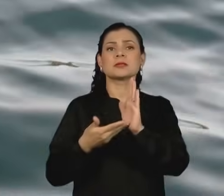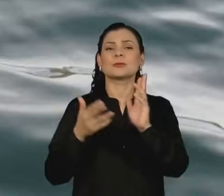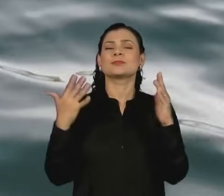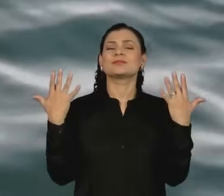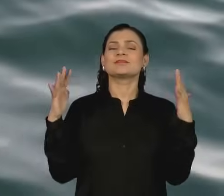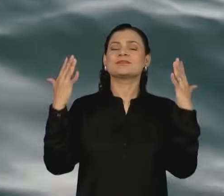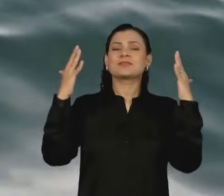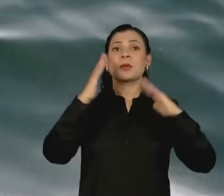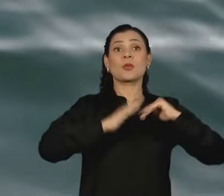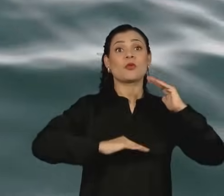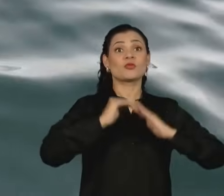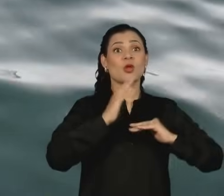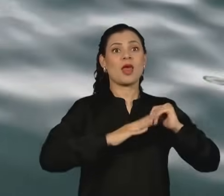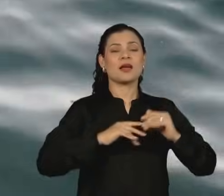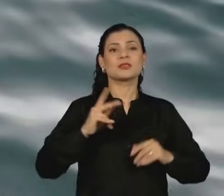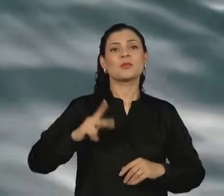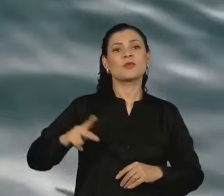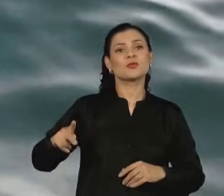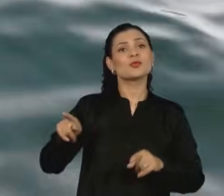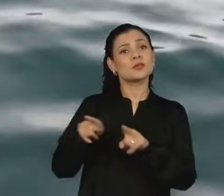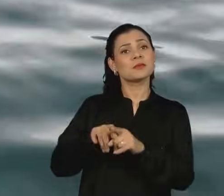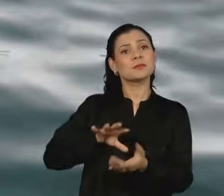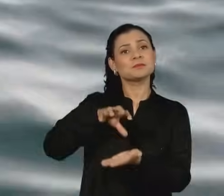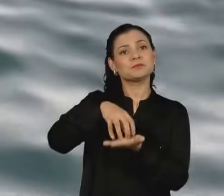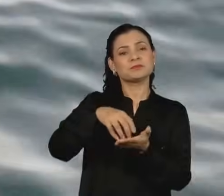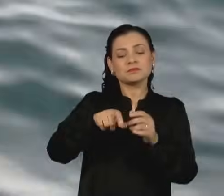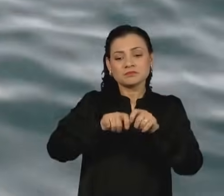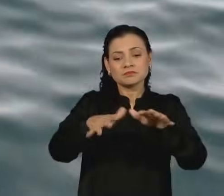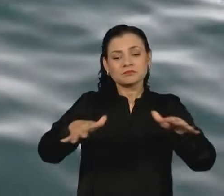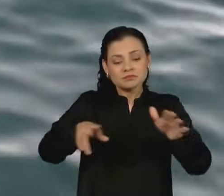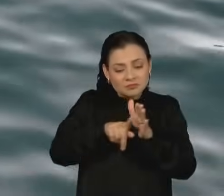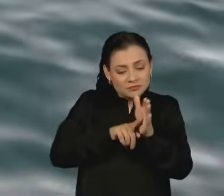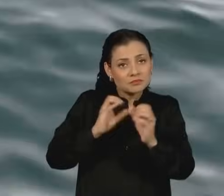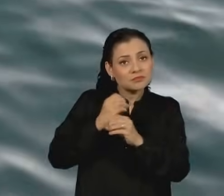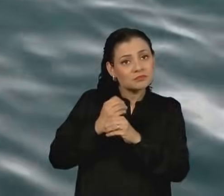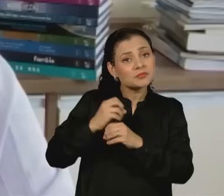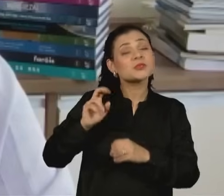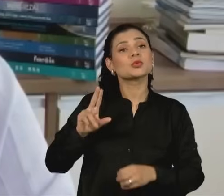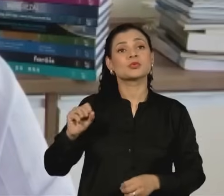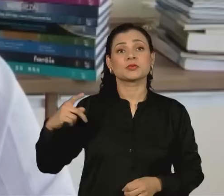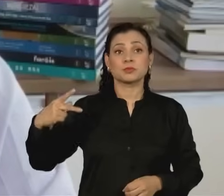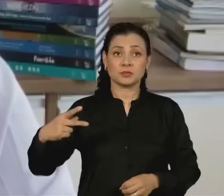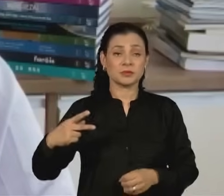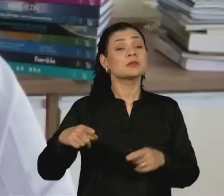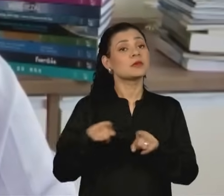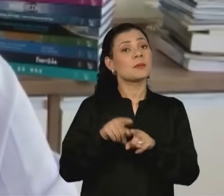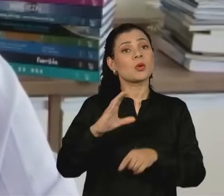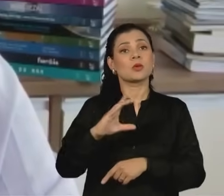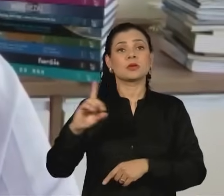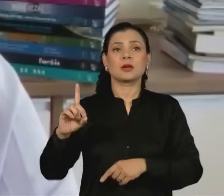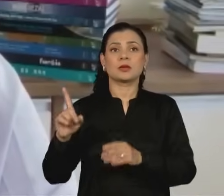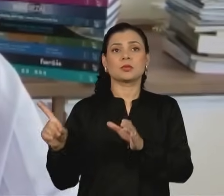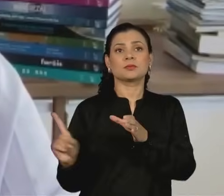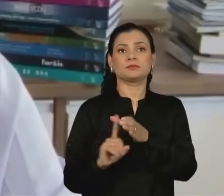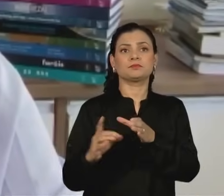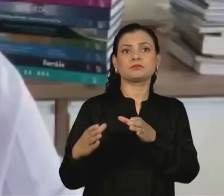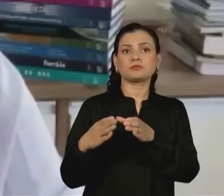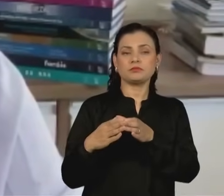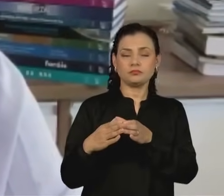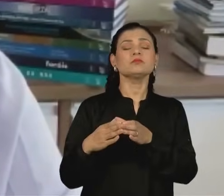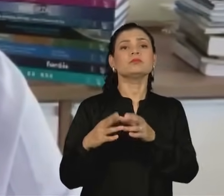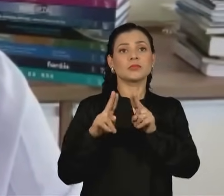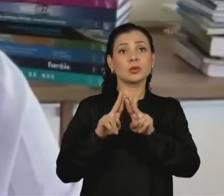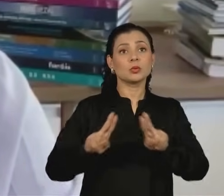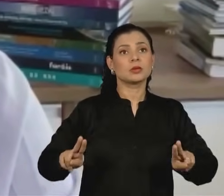por especialistas como o professor do Instituto de Oceanografia da Universidade de São Paulo e coordenador da Cátedra da Unesco